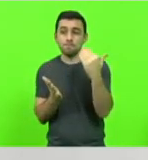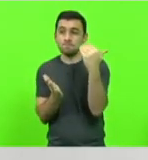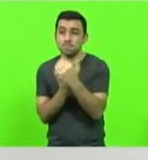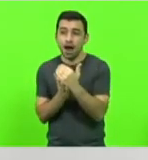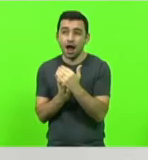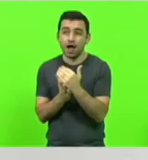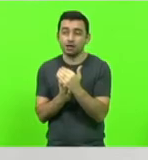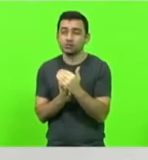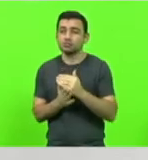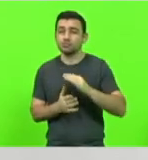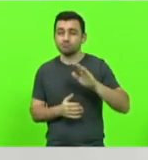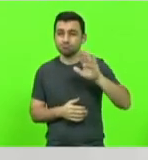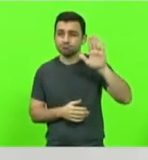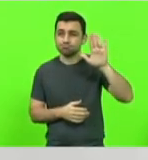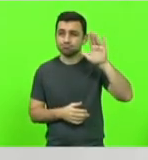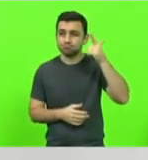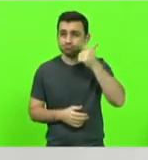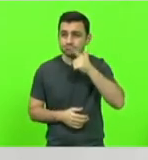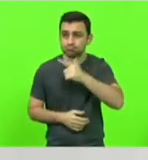quatro eleições.